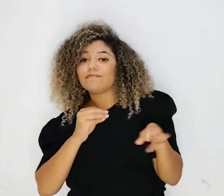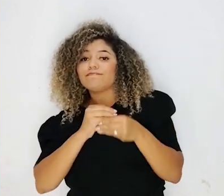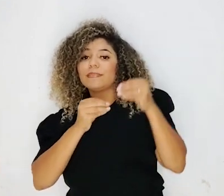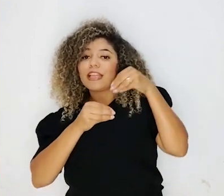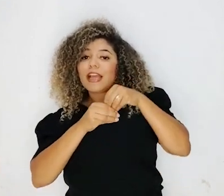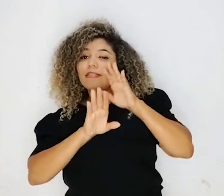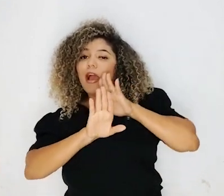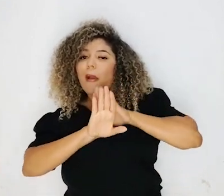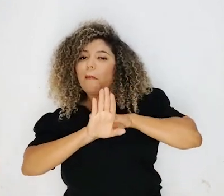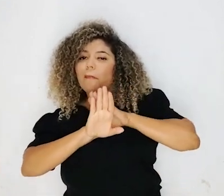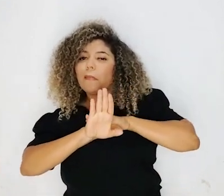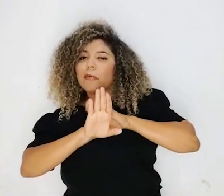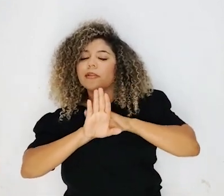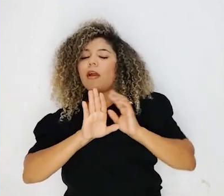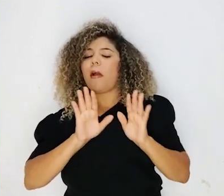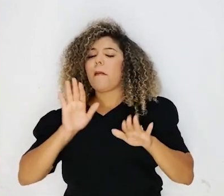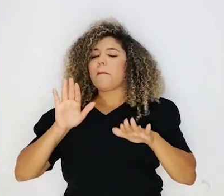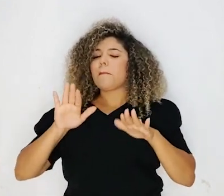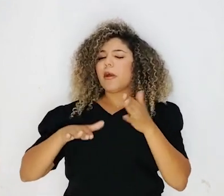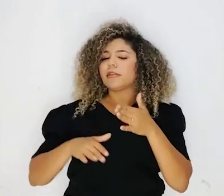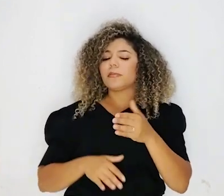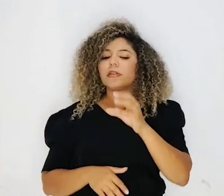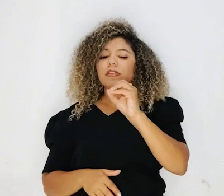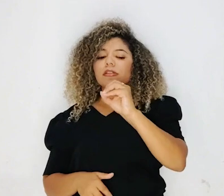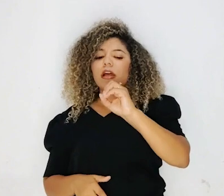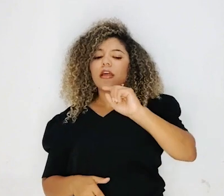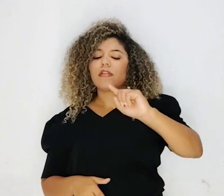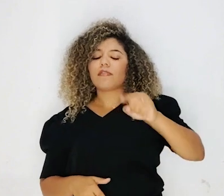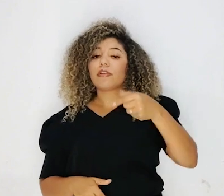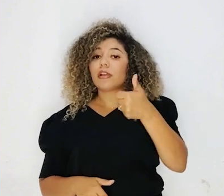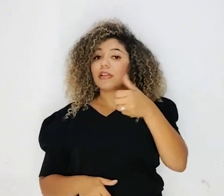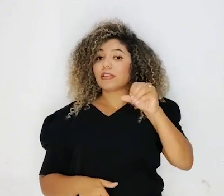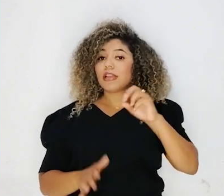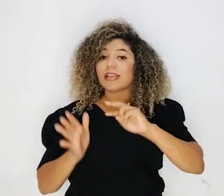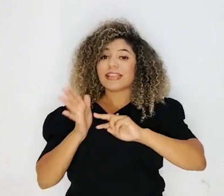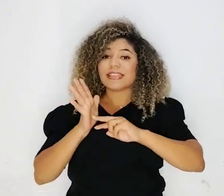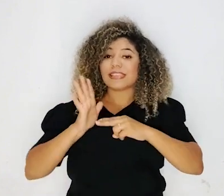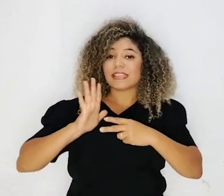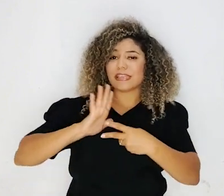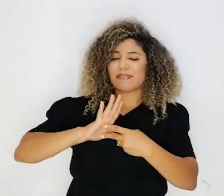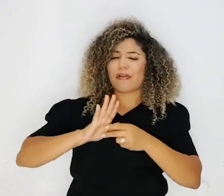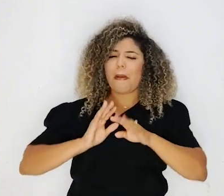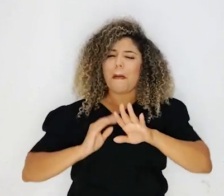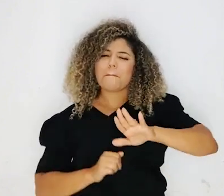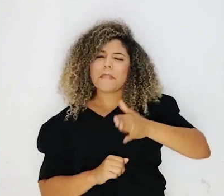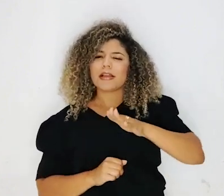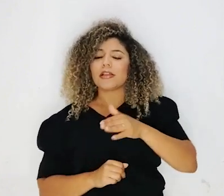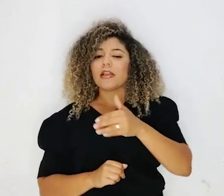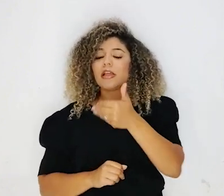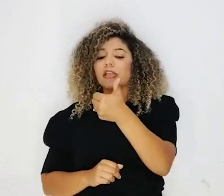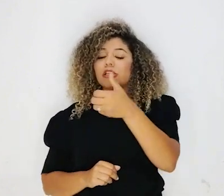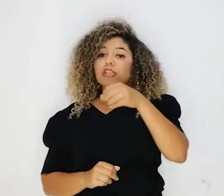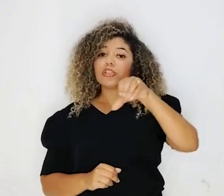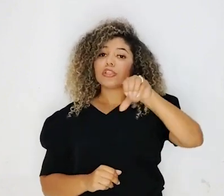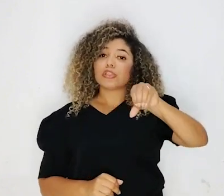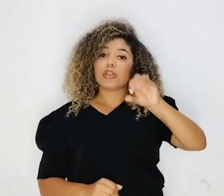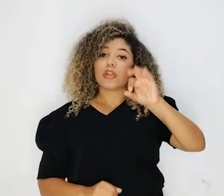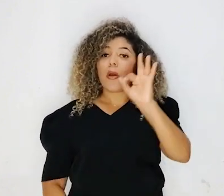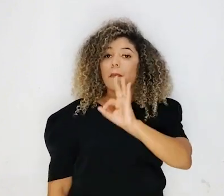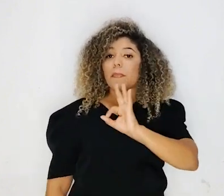né? Essa divisão ela vai dar aproximadamente 0,19, que vai ser aproximadamente 19%,